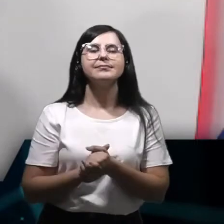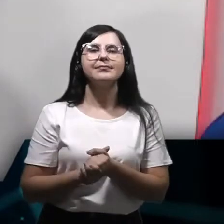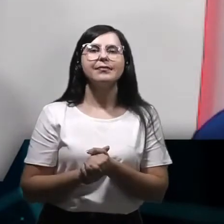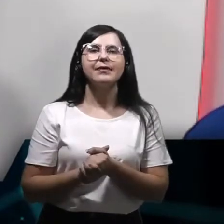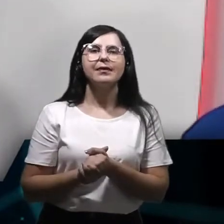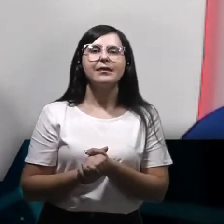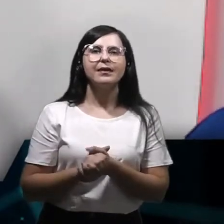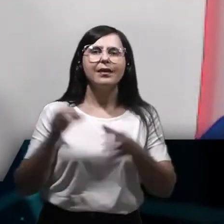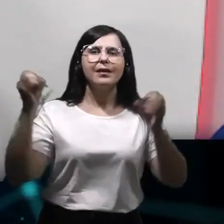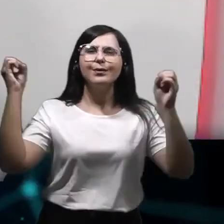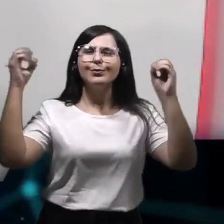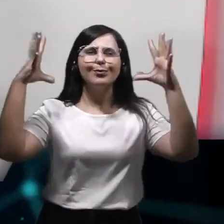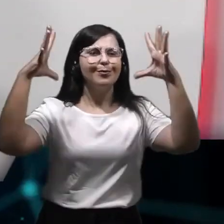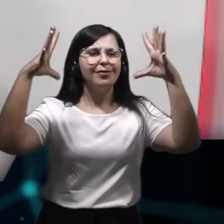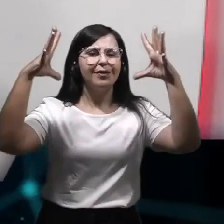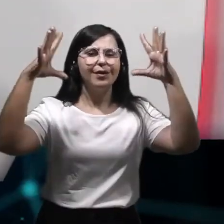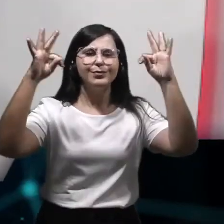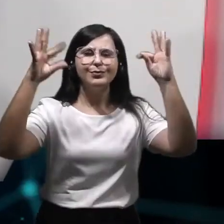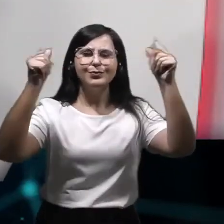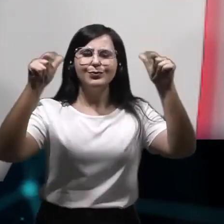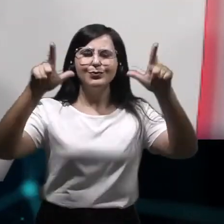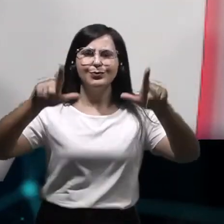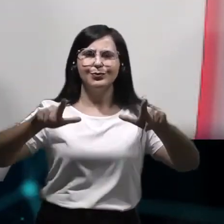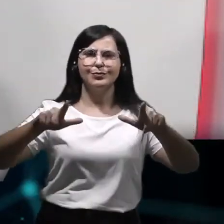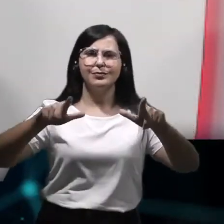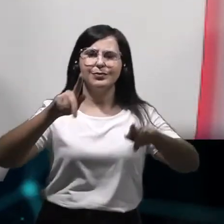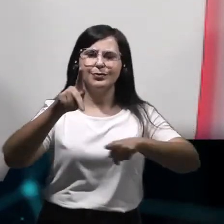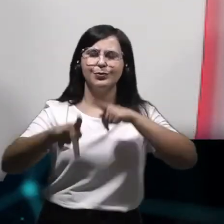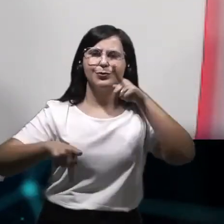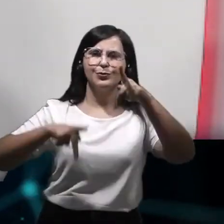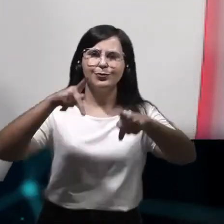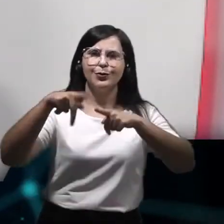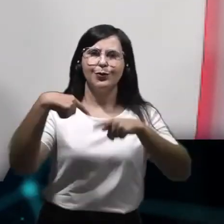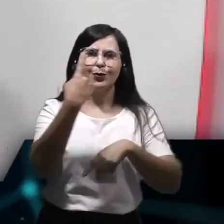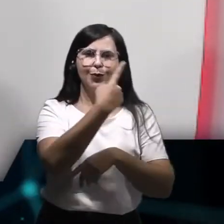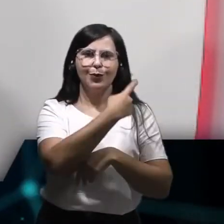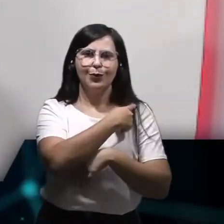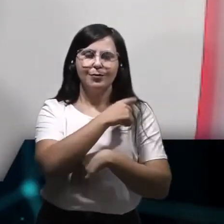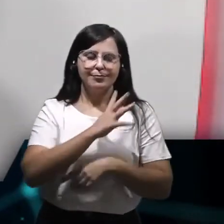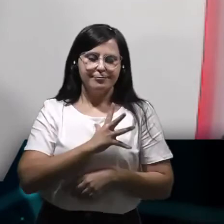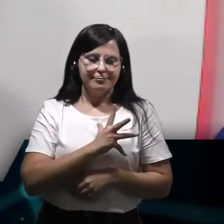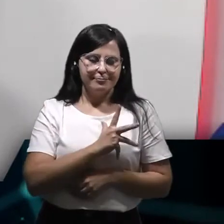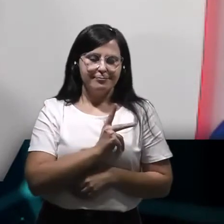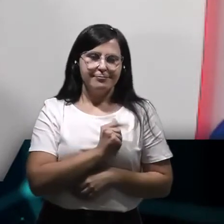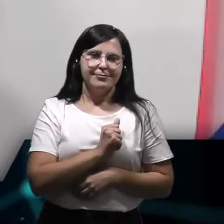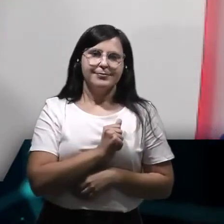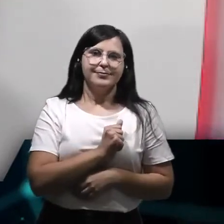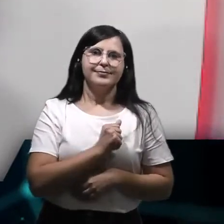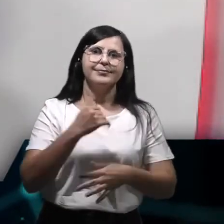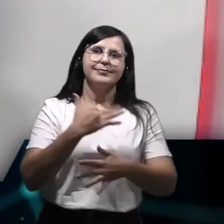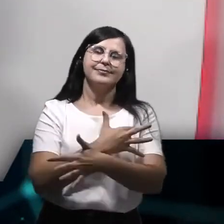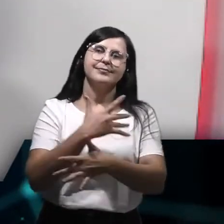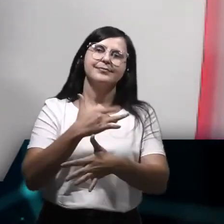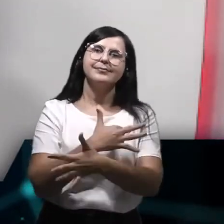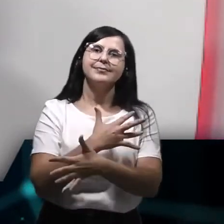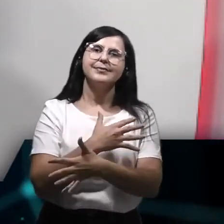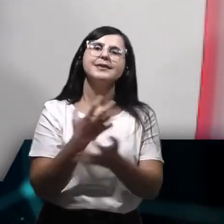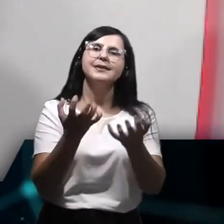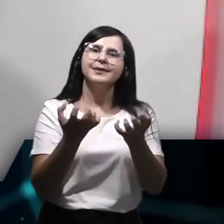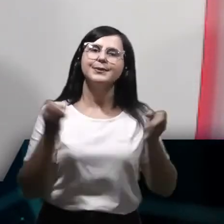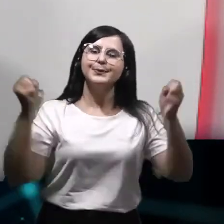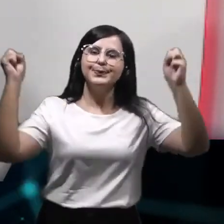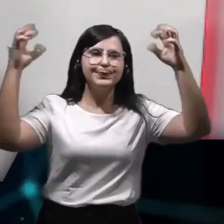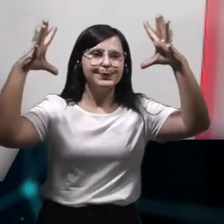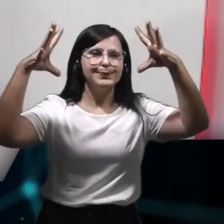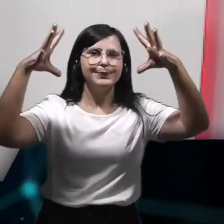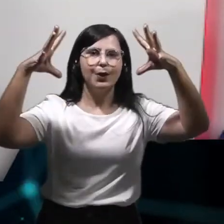em iluminar todos os locais públicos, tá certo? Da nossa querida Brejo da Madre de Deus, tá ok?